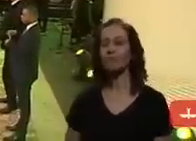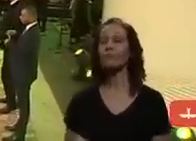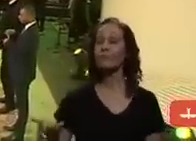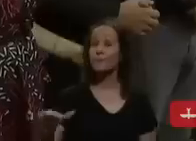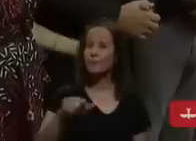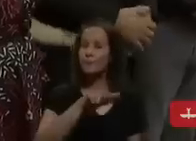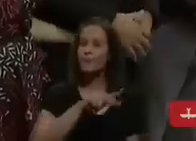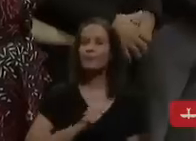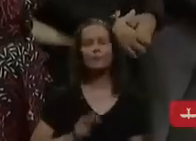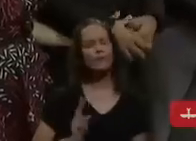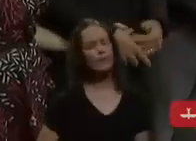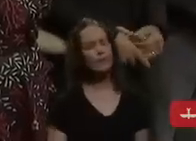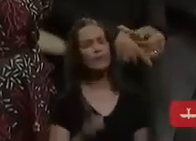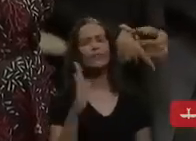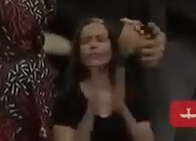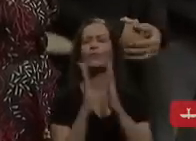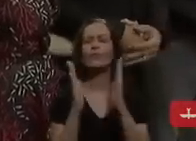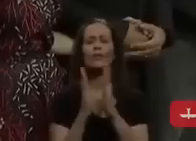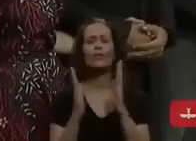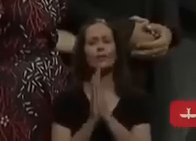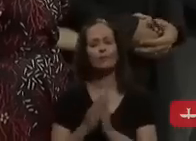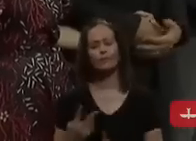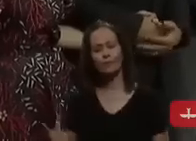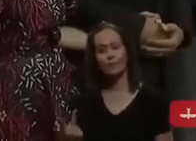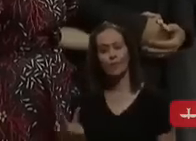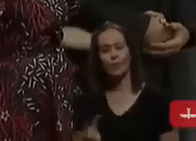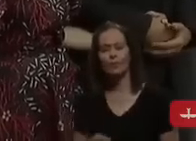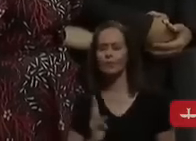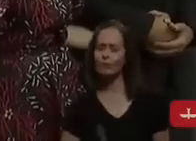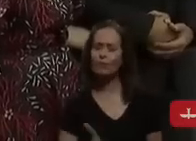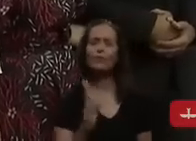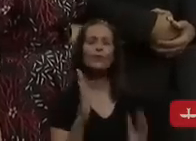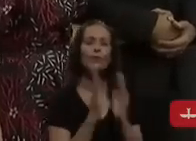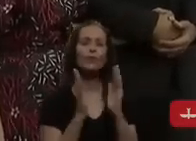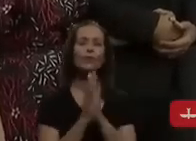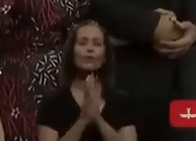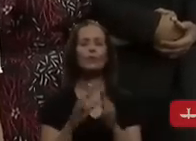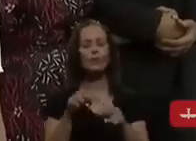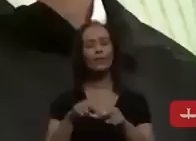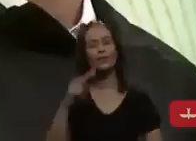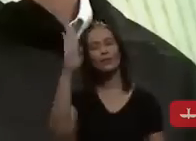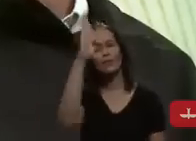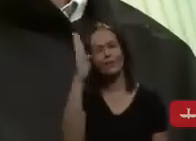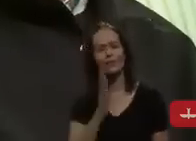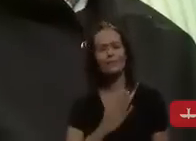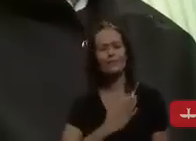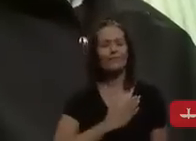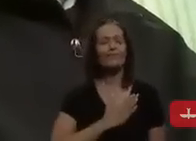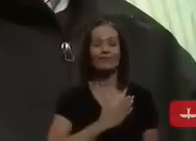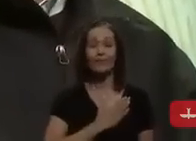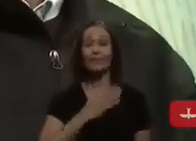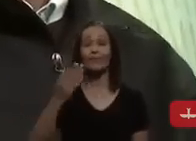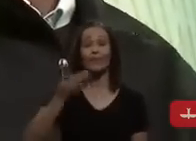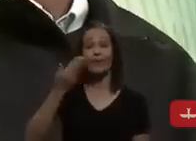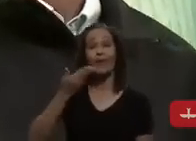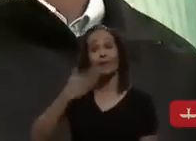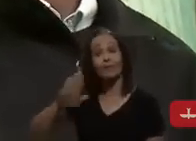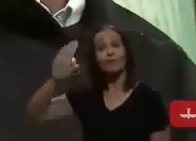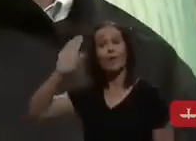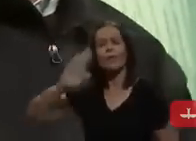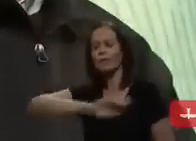Irmãos, continue em oração por nós. Continue em oração pelo nosso Brasil amado. As promessas do Senhor irão